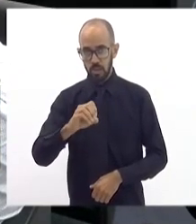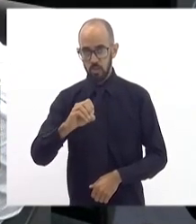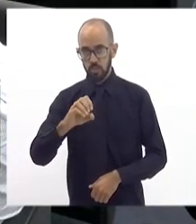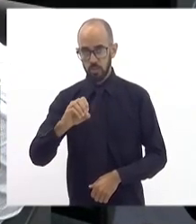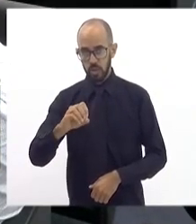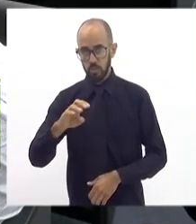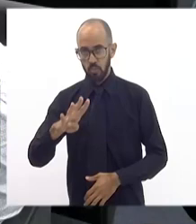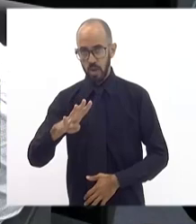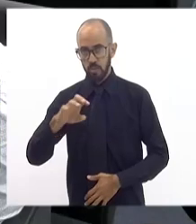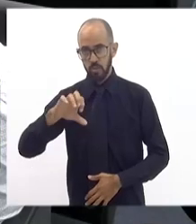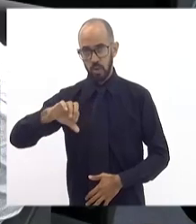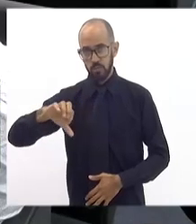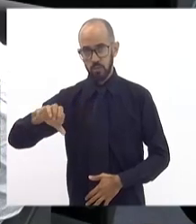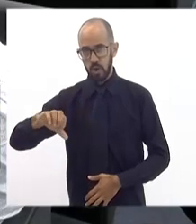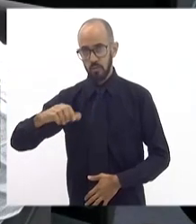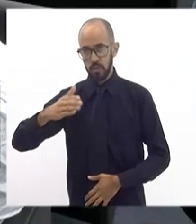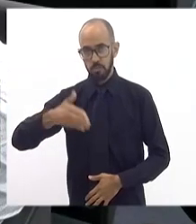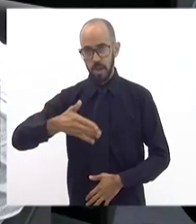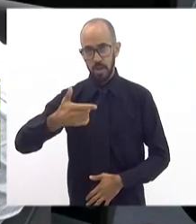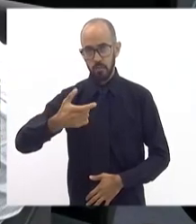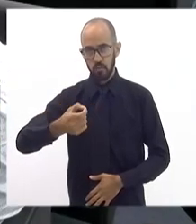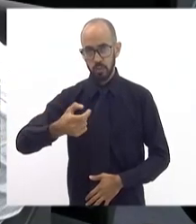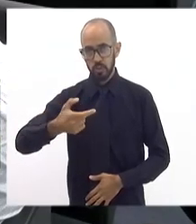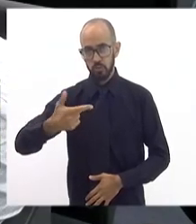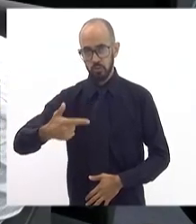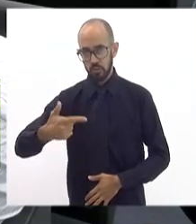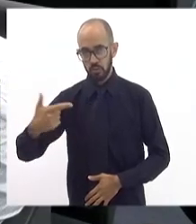60710002/00049 9/22